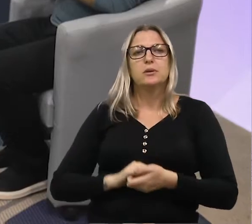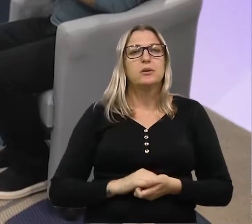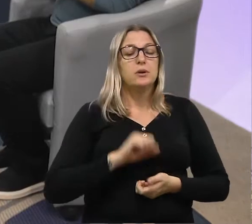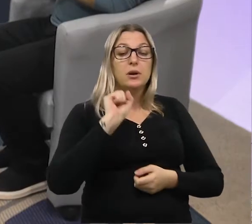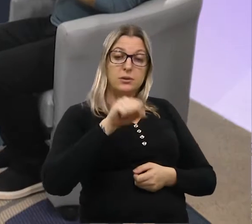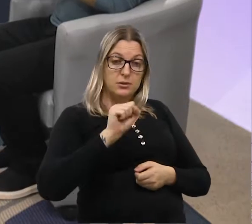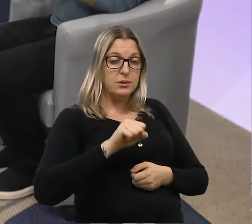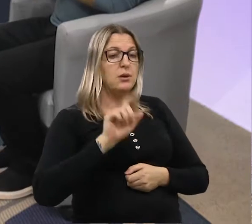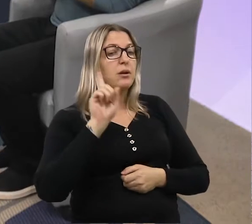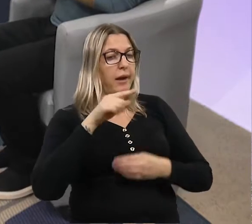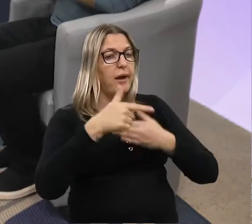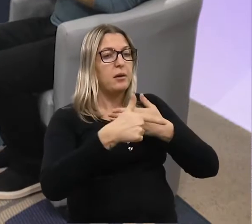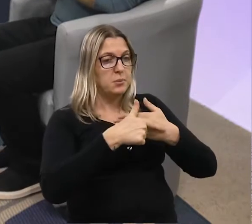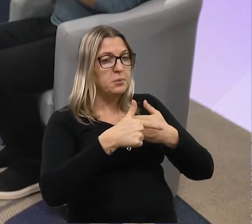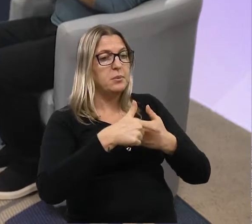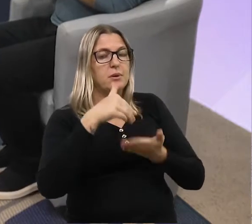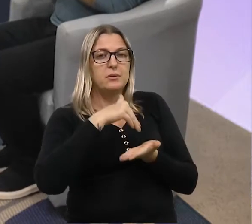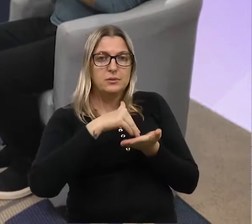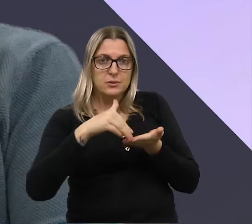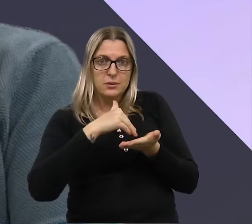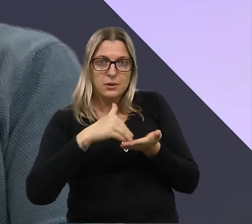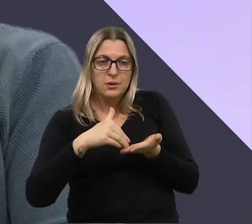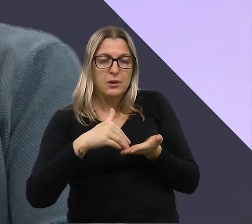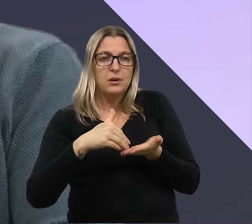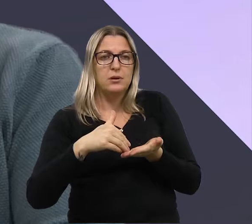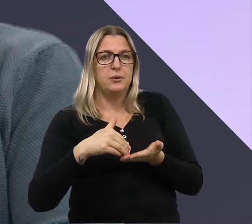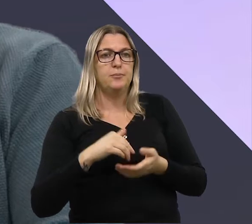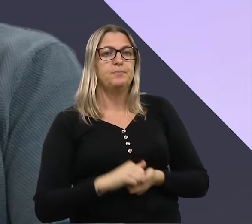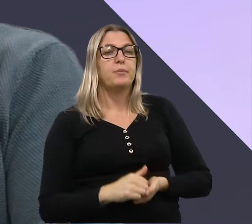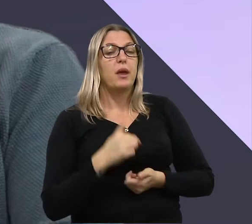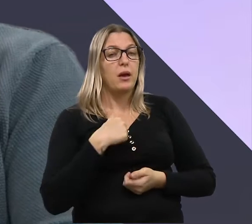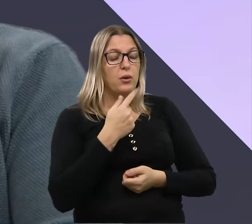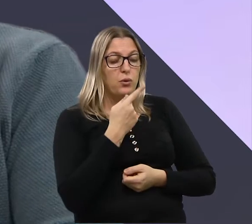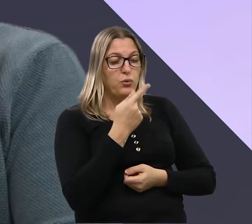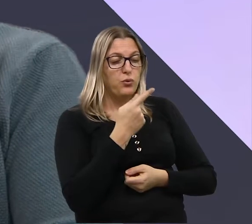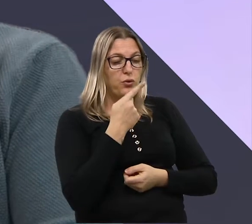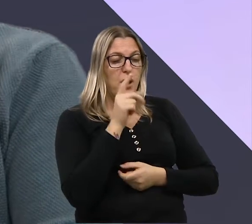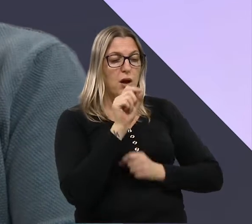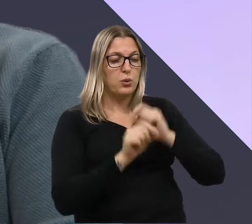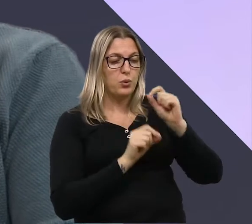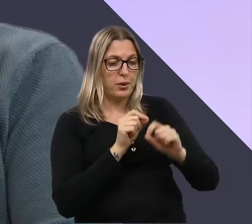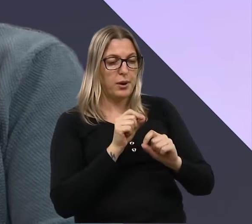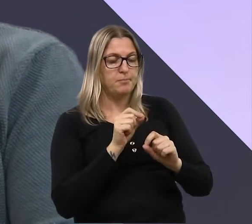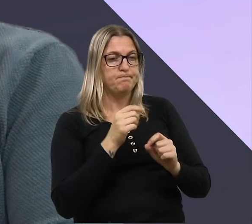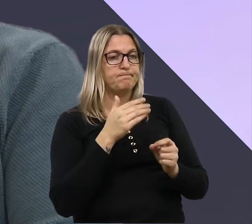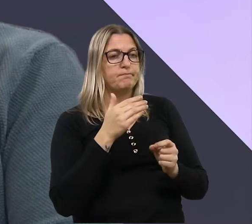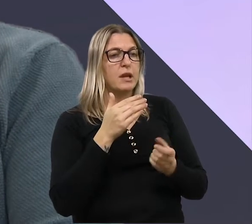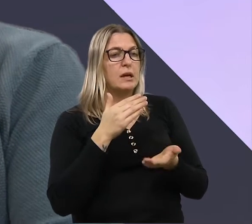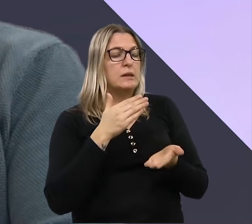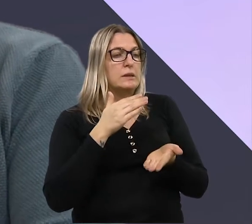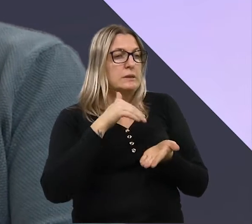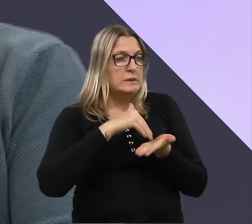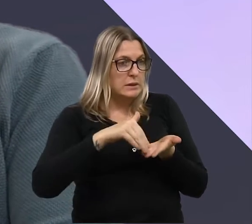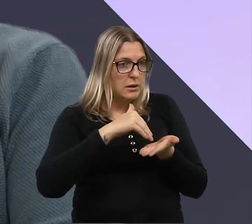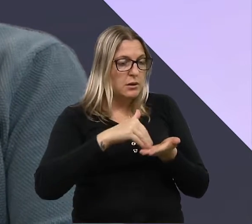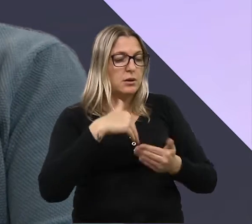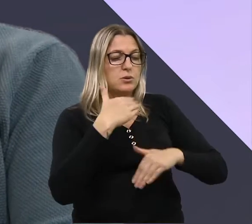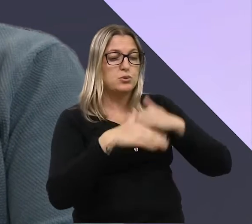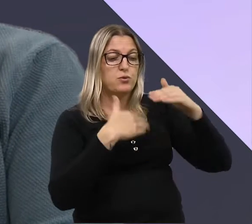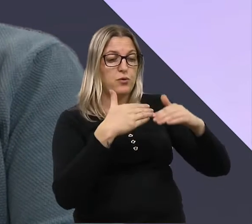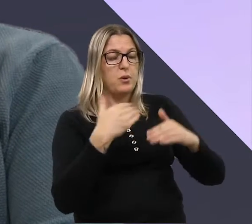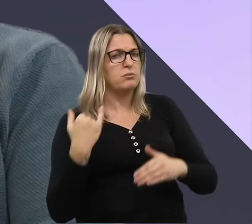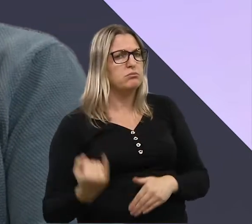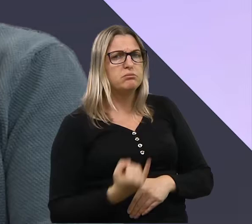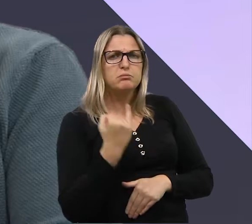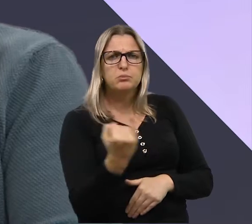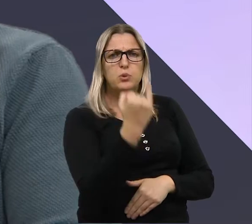desse momento o papel da secretaria eu tenho dito que a secretaria do desenvolvimento na minha ótica no meu entender ela é uma